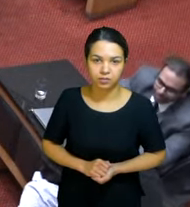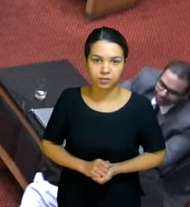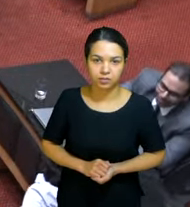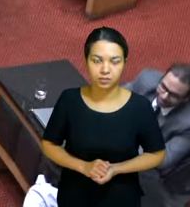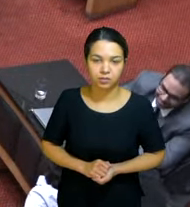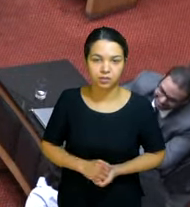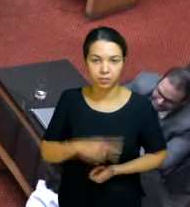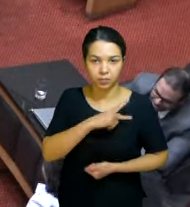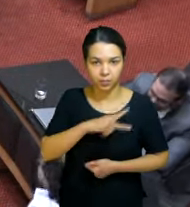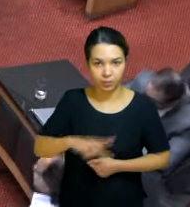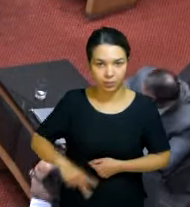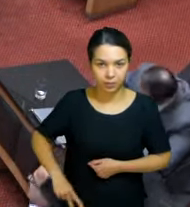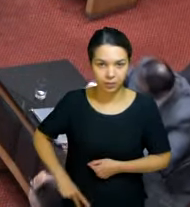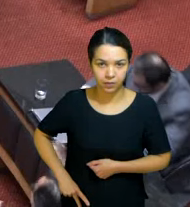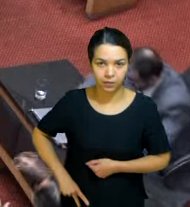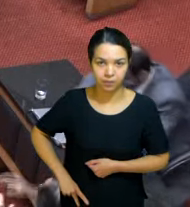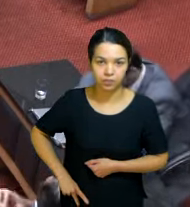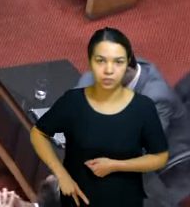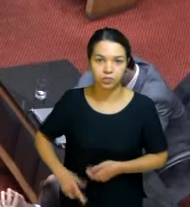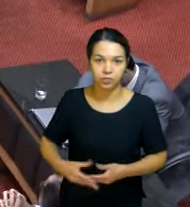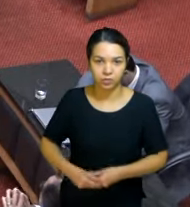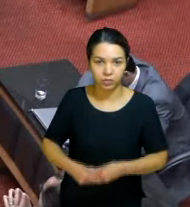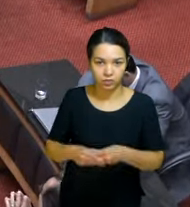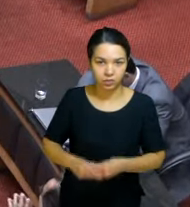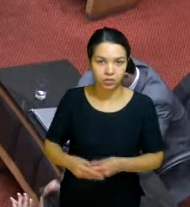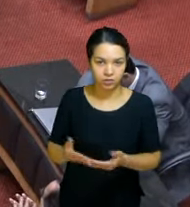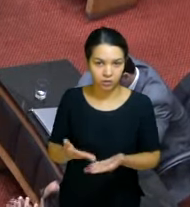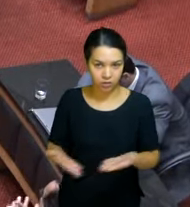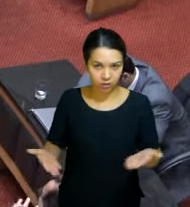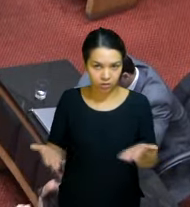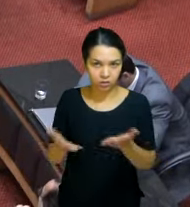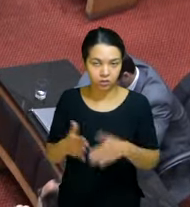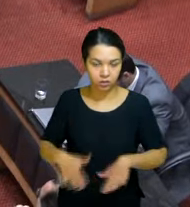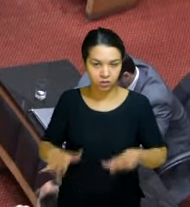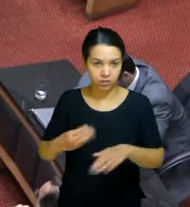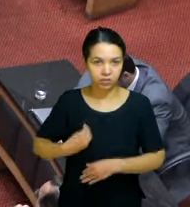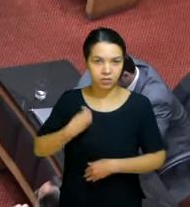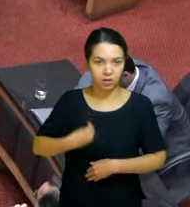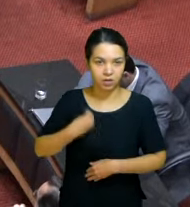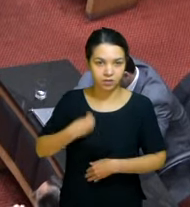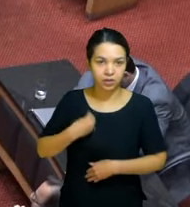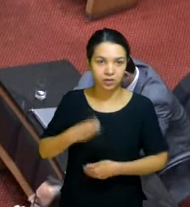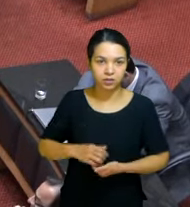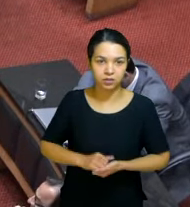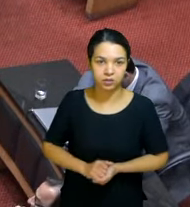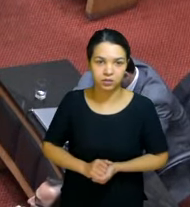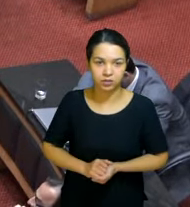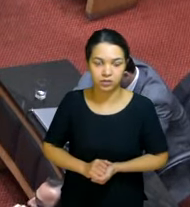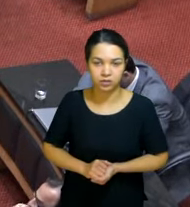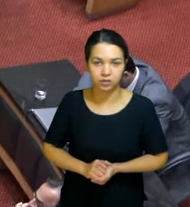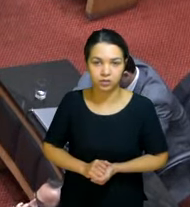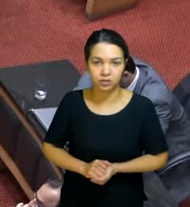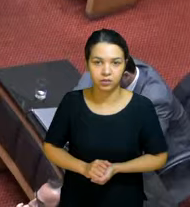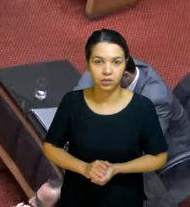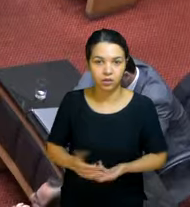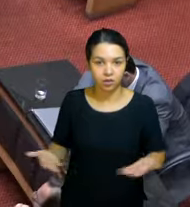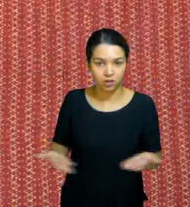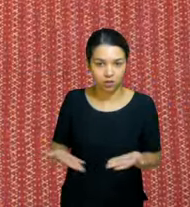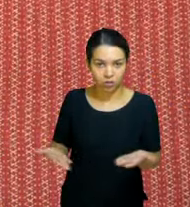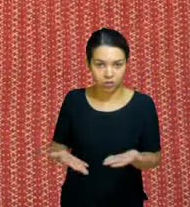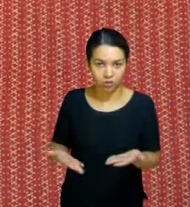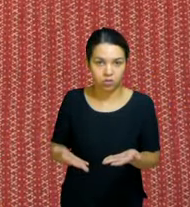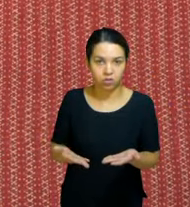Senhor presidente, cumprimentá-lo, cumprimento a todos os presentes. Eu estou nesse barco